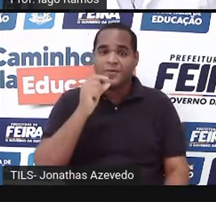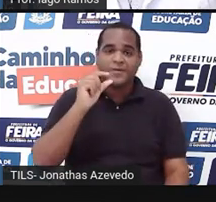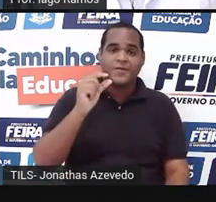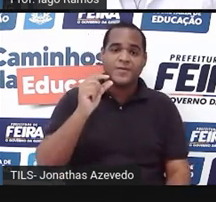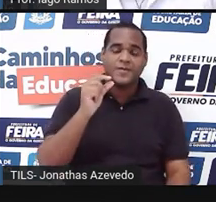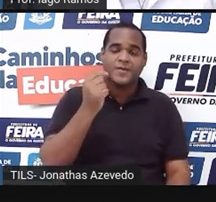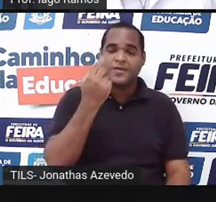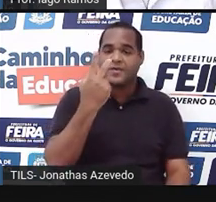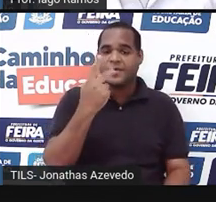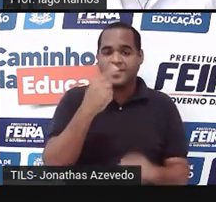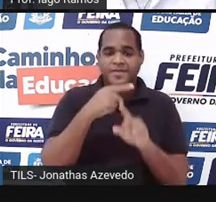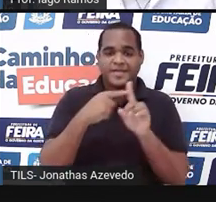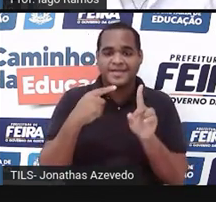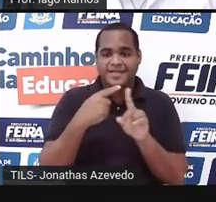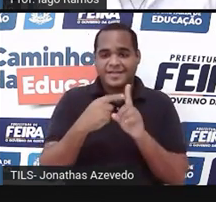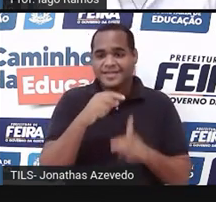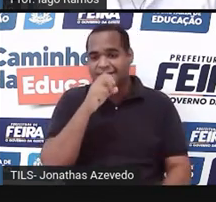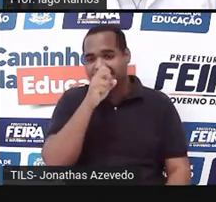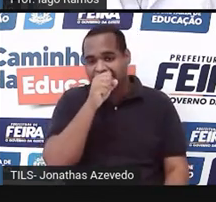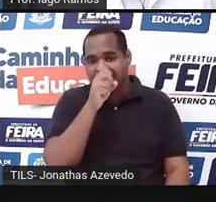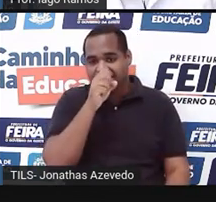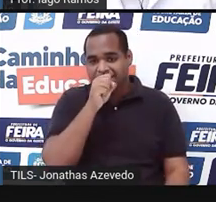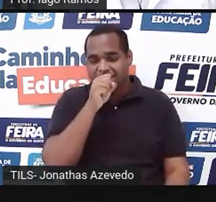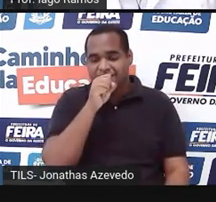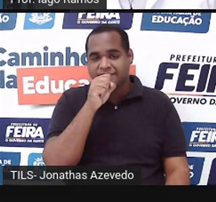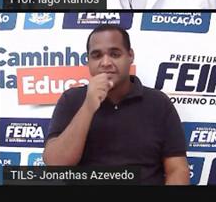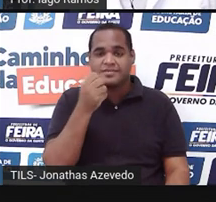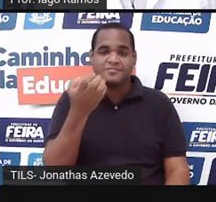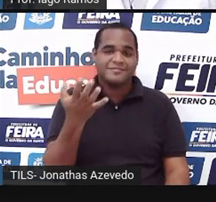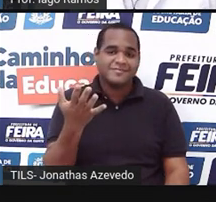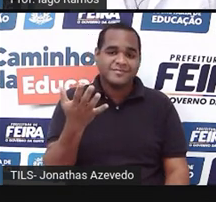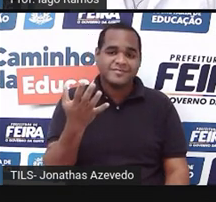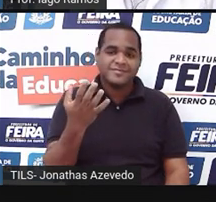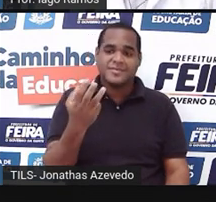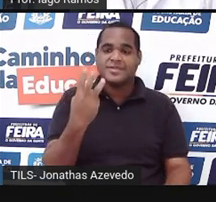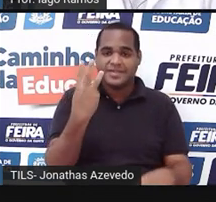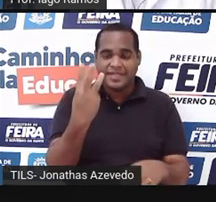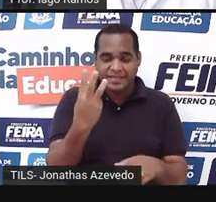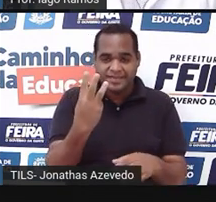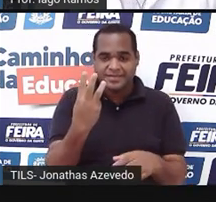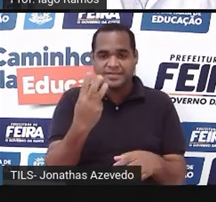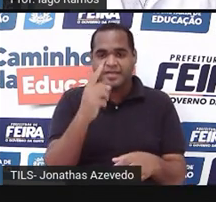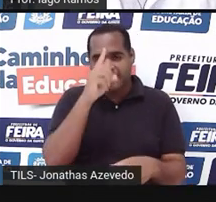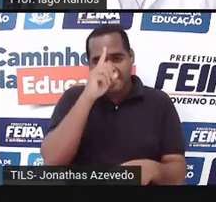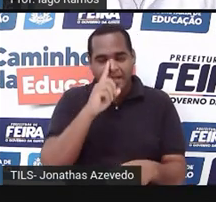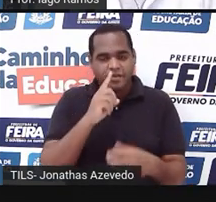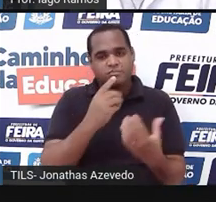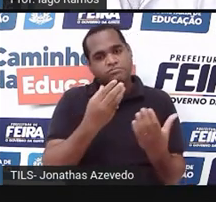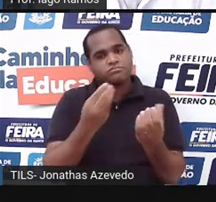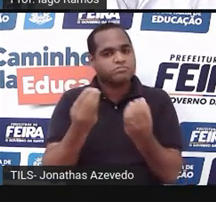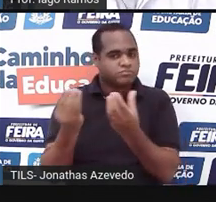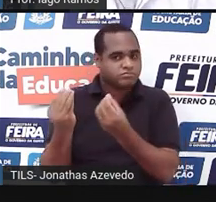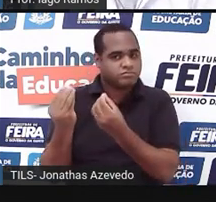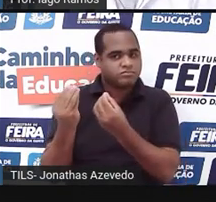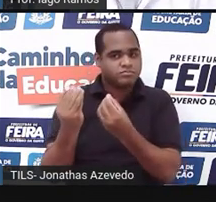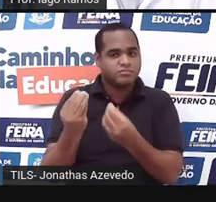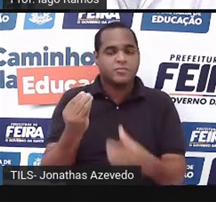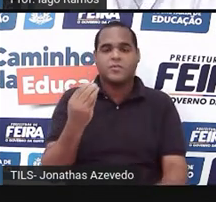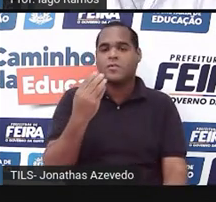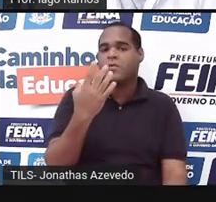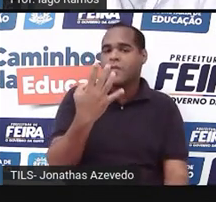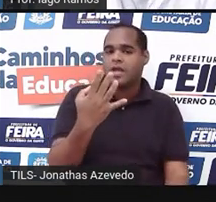número 2 em laranja metade das coisas que a gente viu até aqui número três em amarelo a maioria